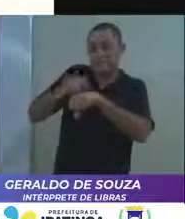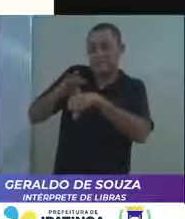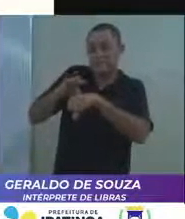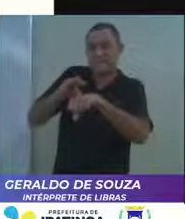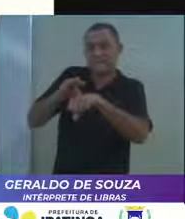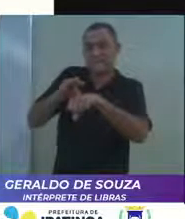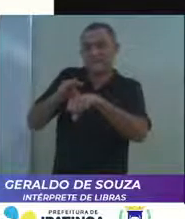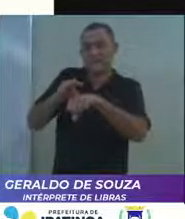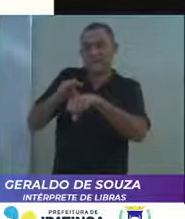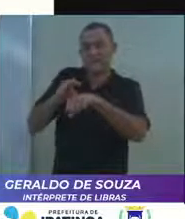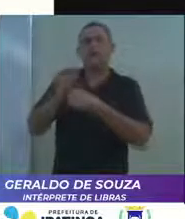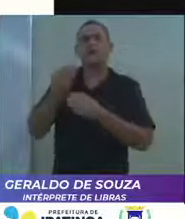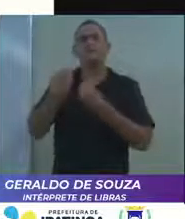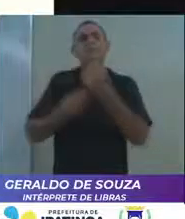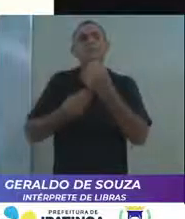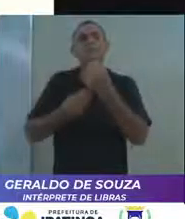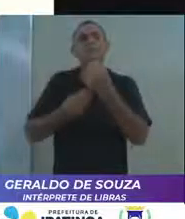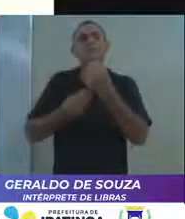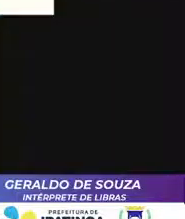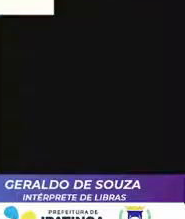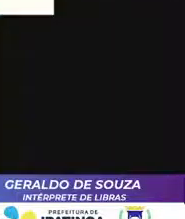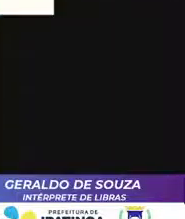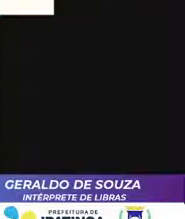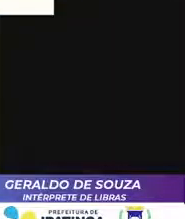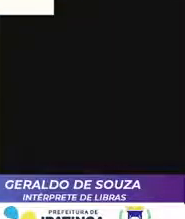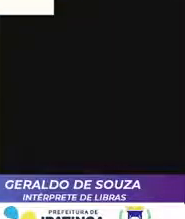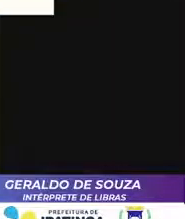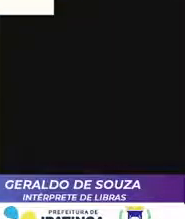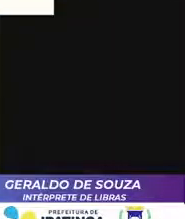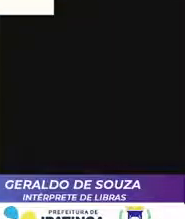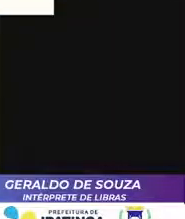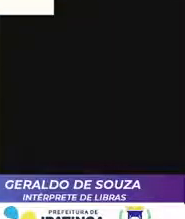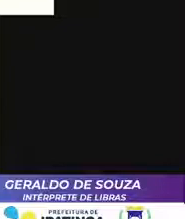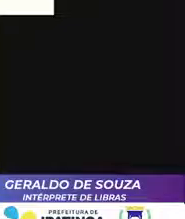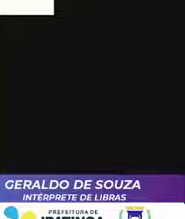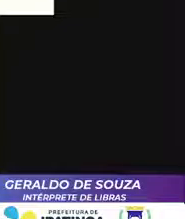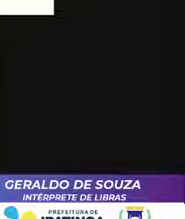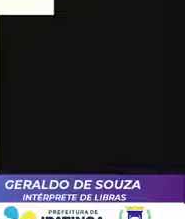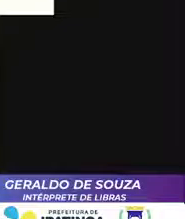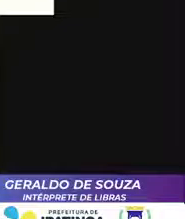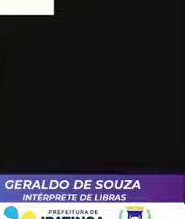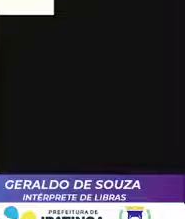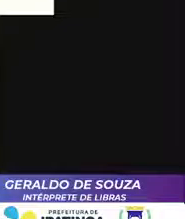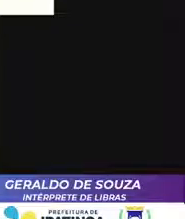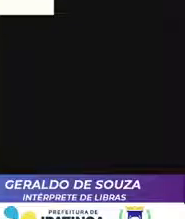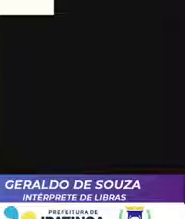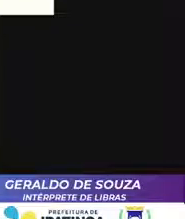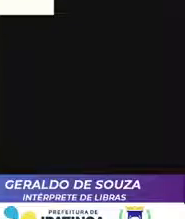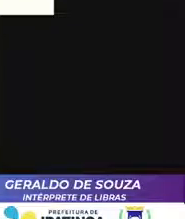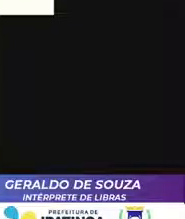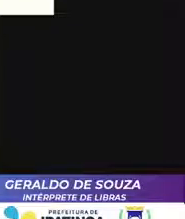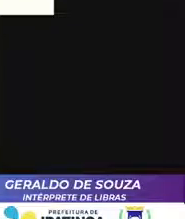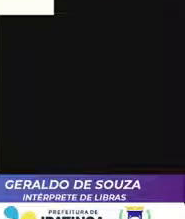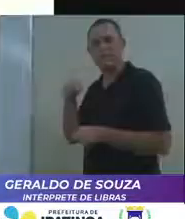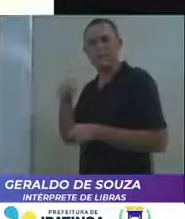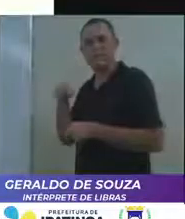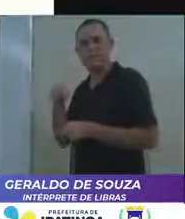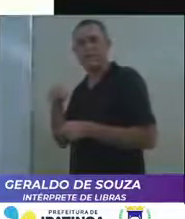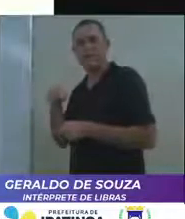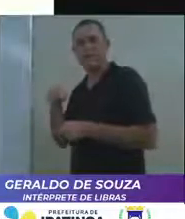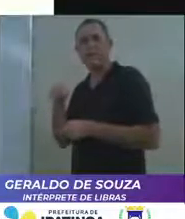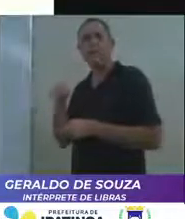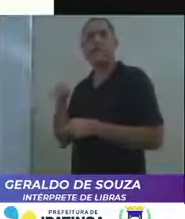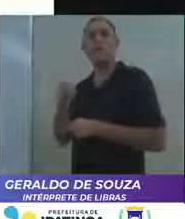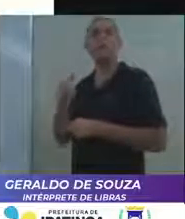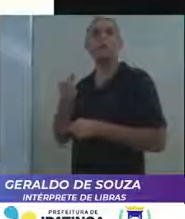o que não é a gente utilizar a voz. Ele lembra de hidratar hora da água, né? Quantas vezes, quanto de água que